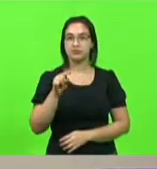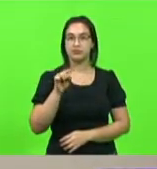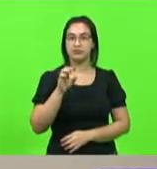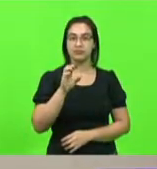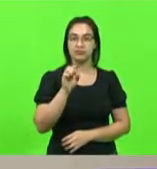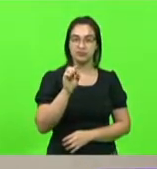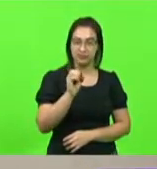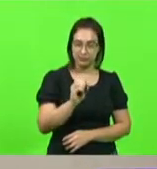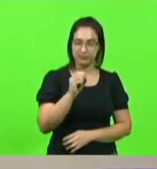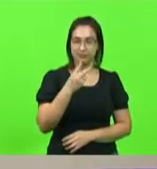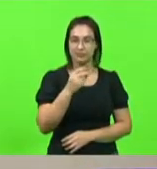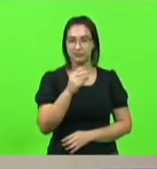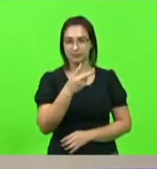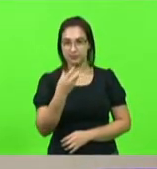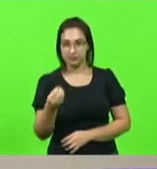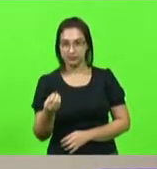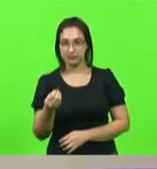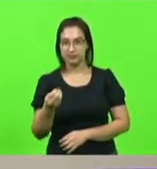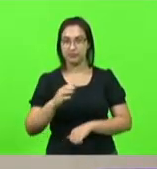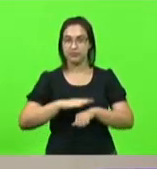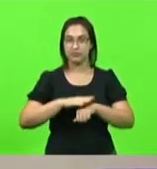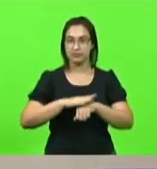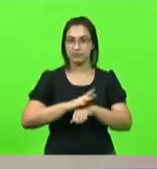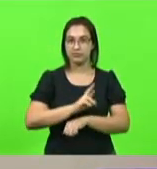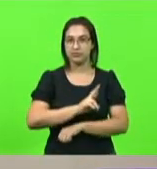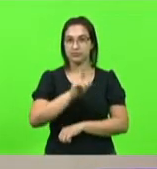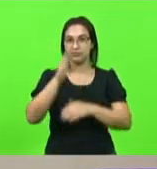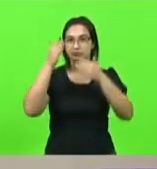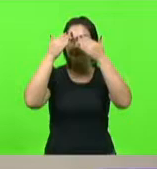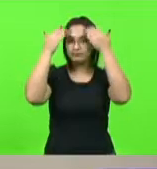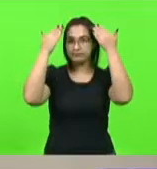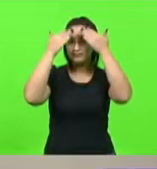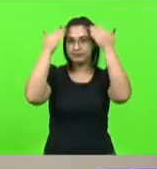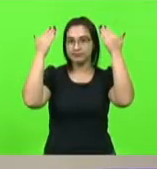336.0/2020, autor deputado José Milton Schaefer.